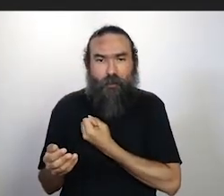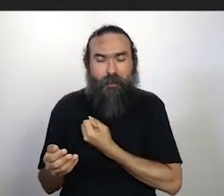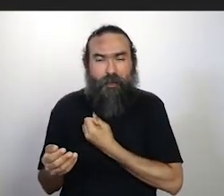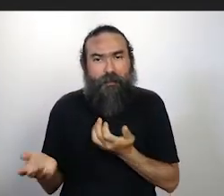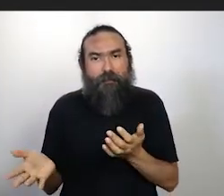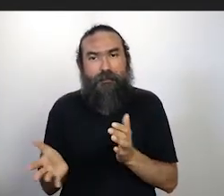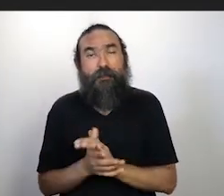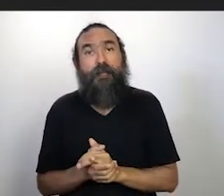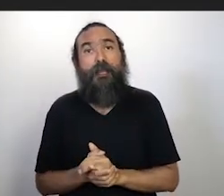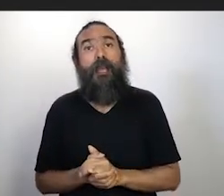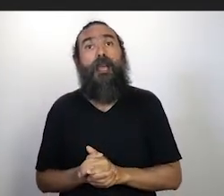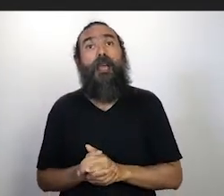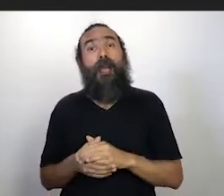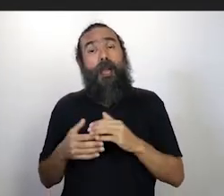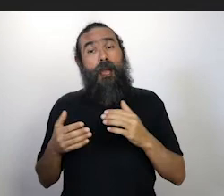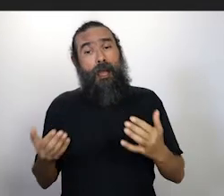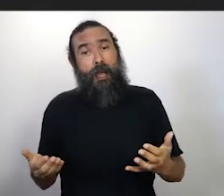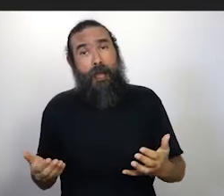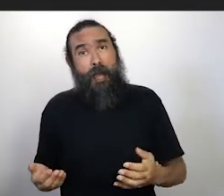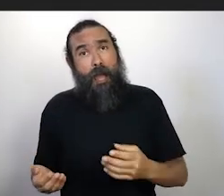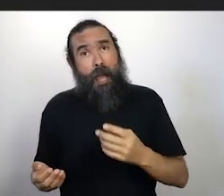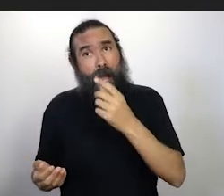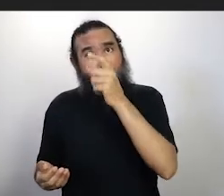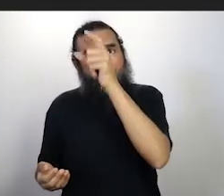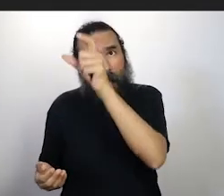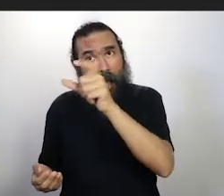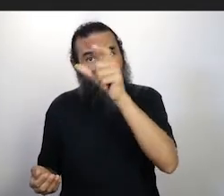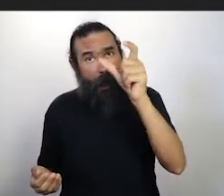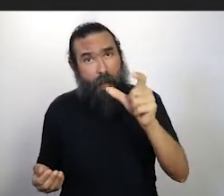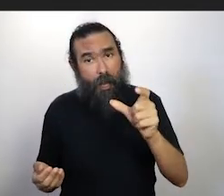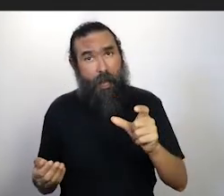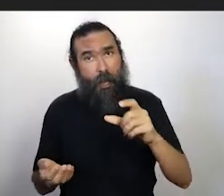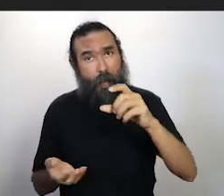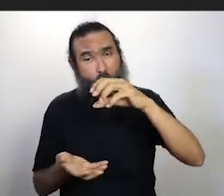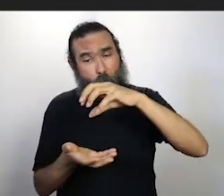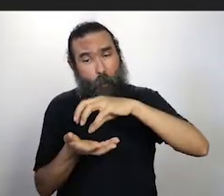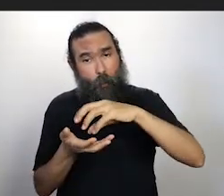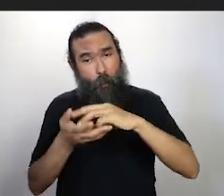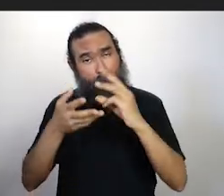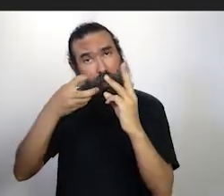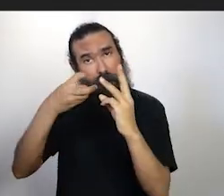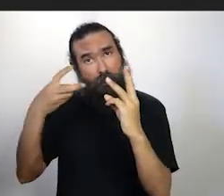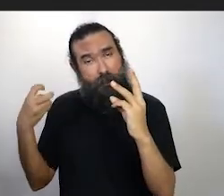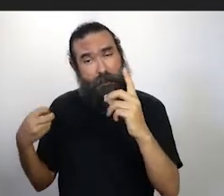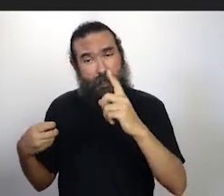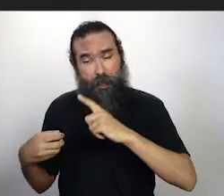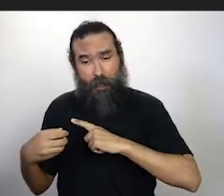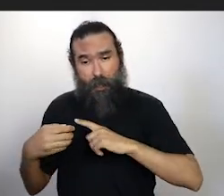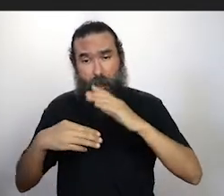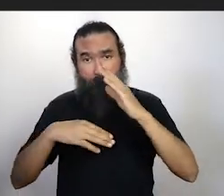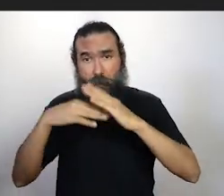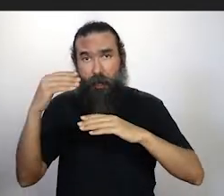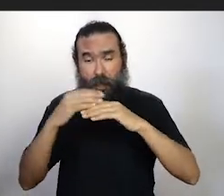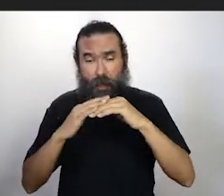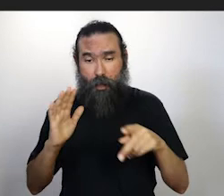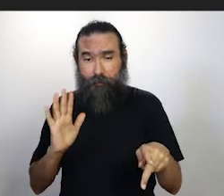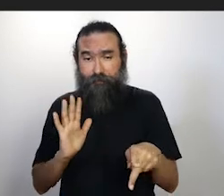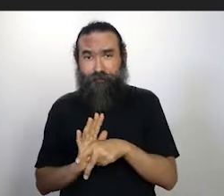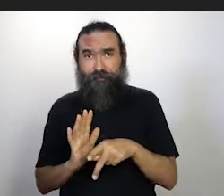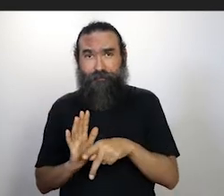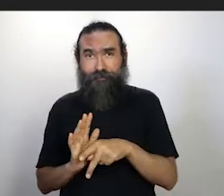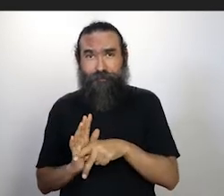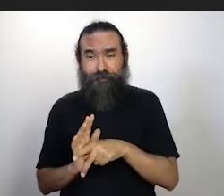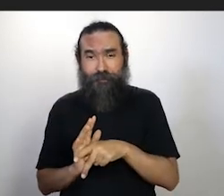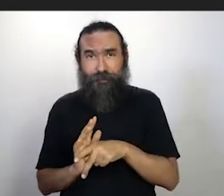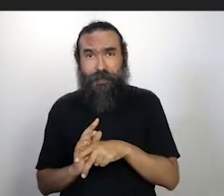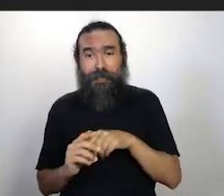né, burocrática. Mas cada povo indígena, cada povo originário, cada povo tradicional tem a sua forma de dizer